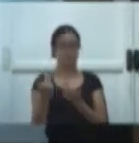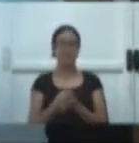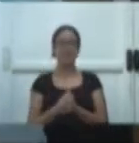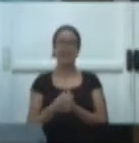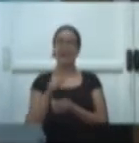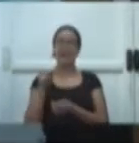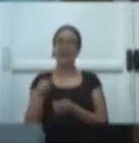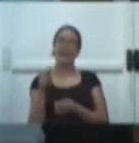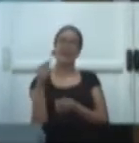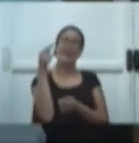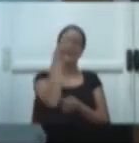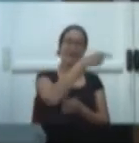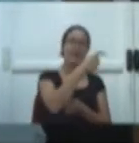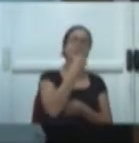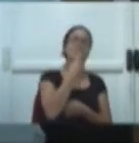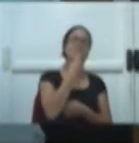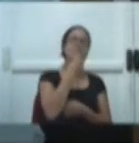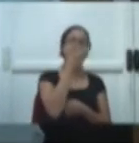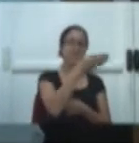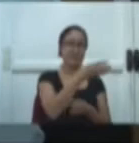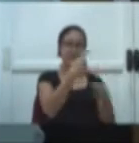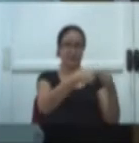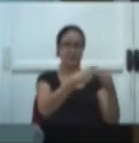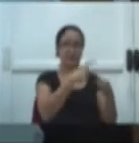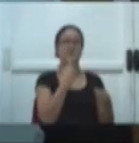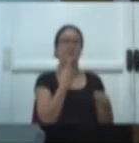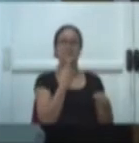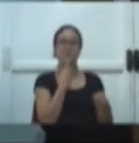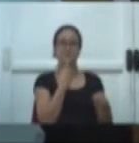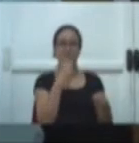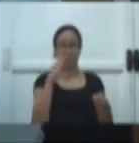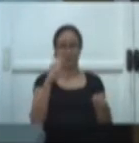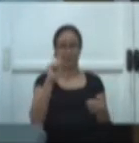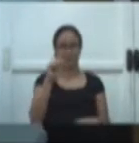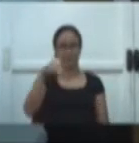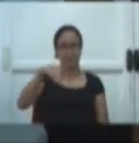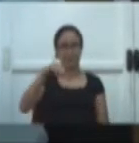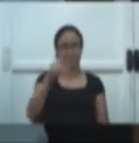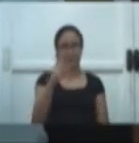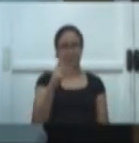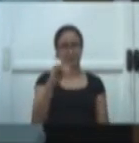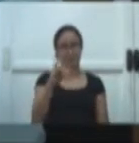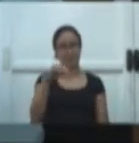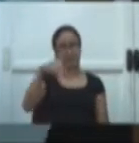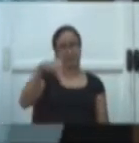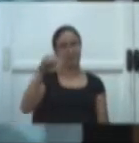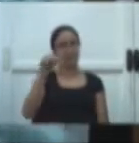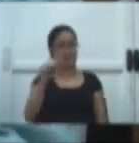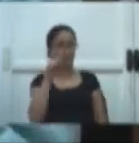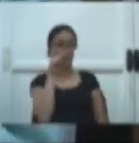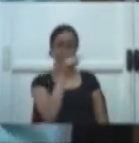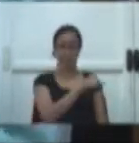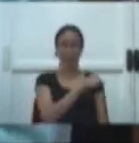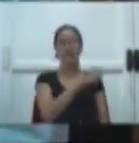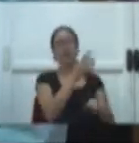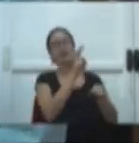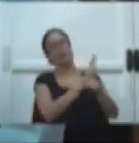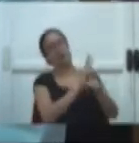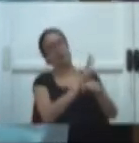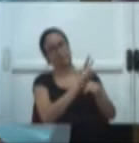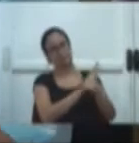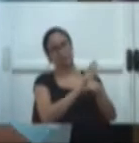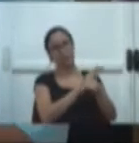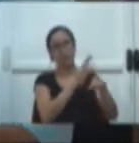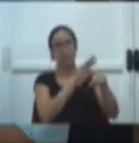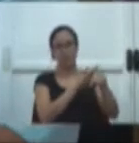seguinte: ela não pode tomar remédio. Se ela tiver uma outra doença, ela não pode tomar remédio, porque